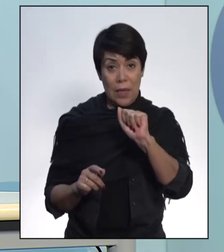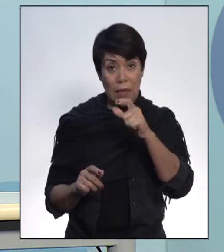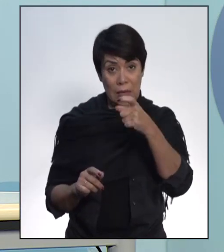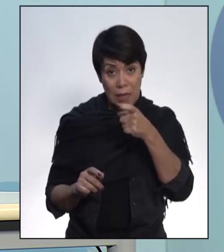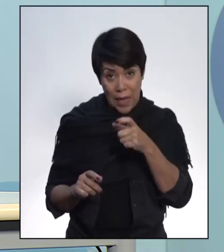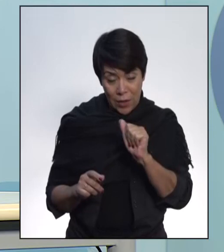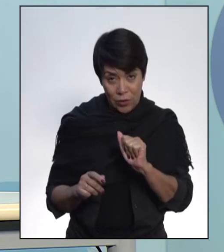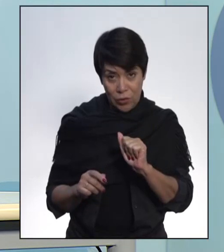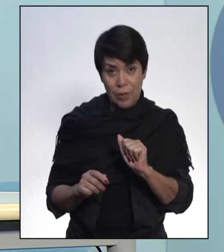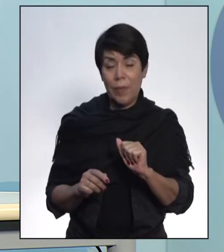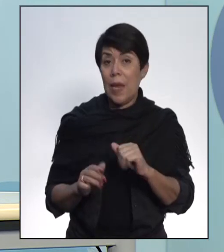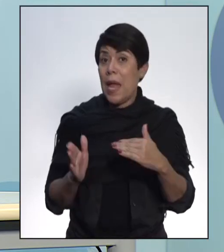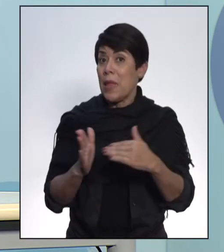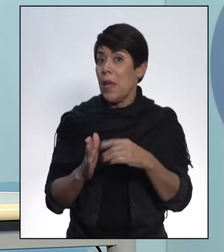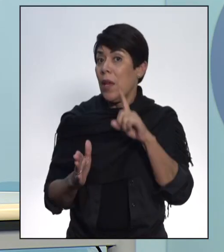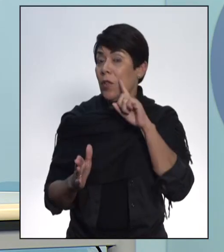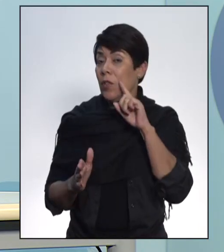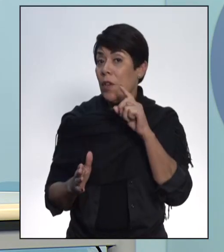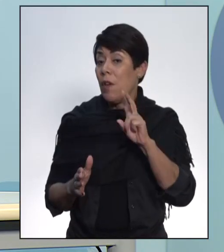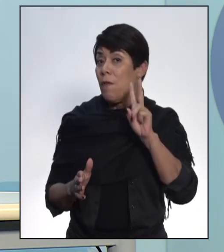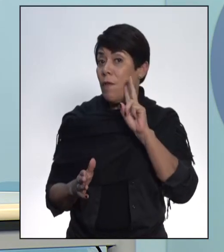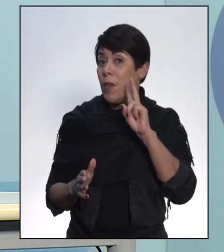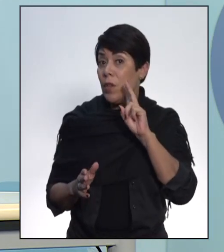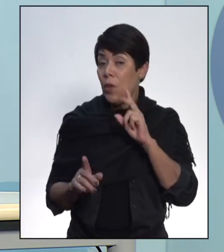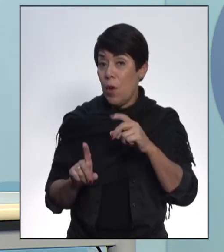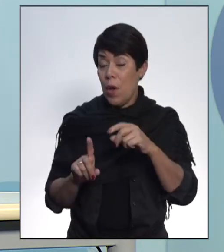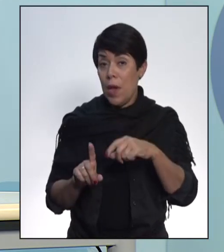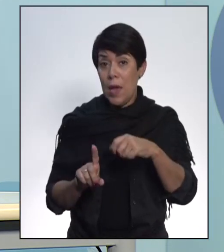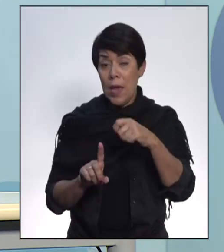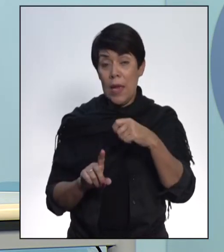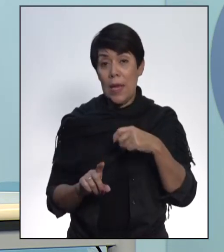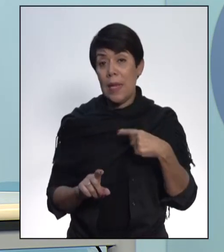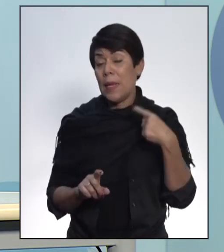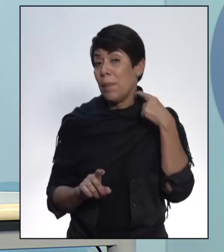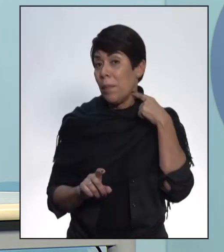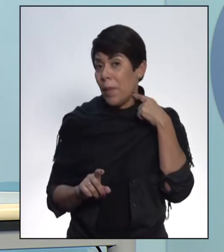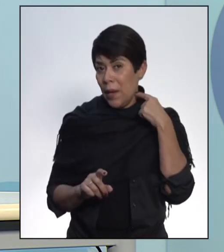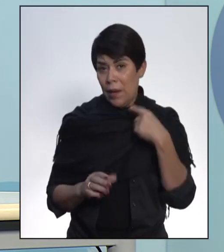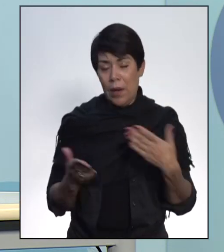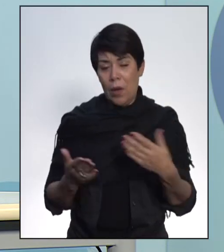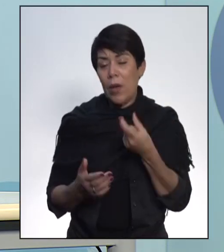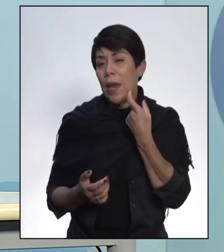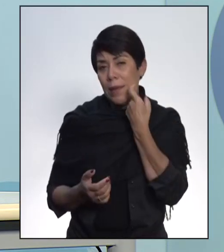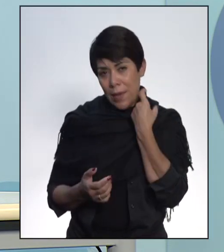22 de maio, que é sexta-feira, tá bom, pessoal? Não esqueça de fazer a inscrição de vocês do Enem.